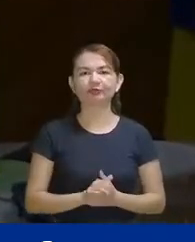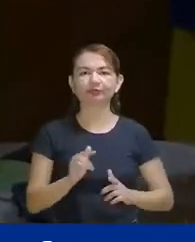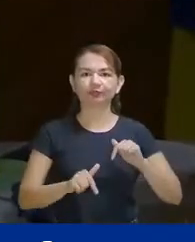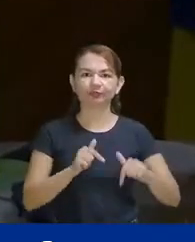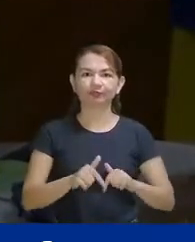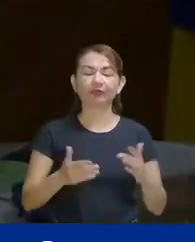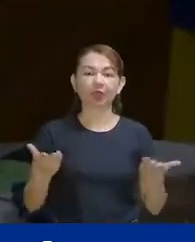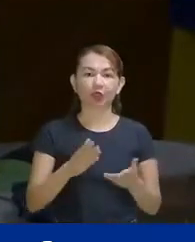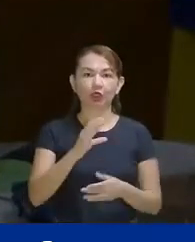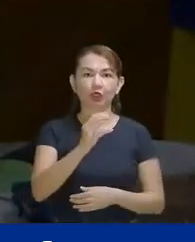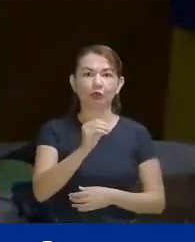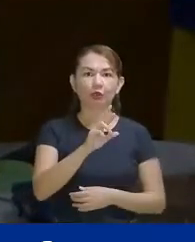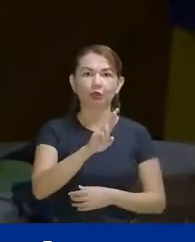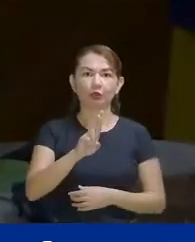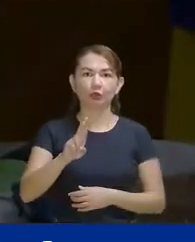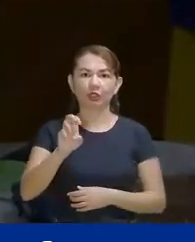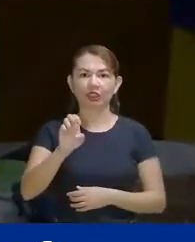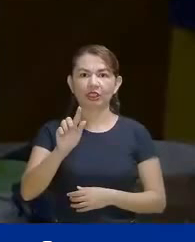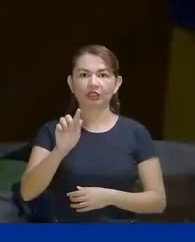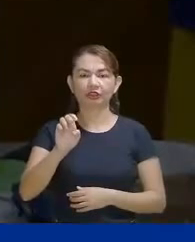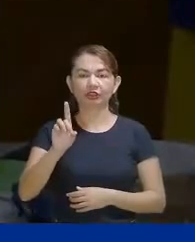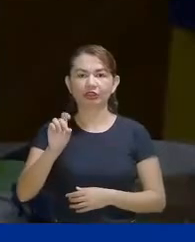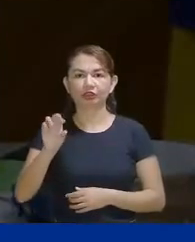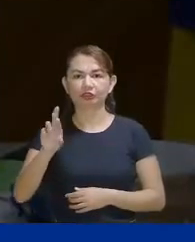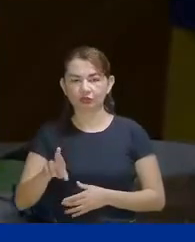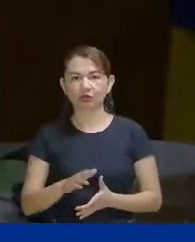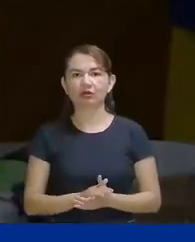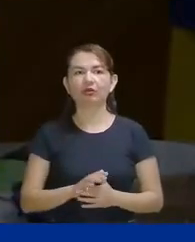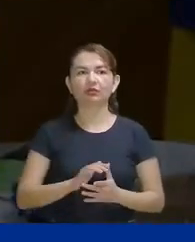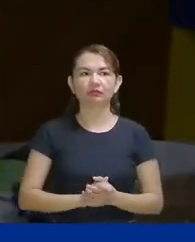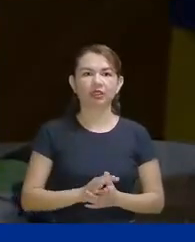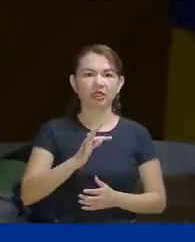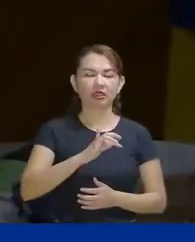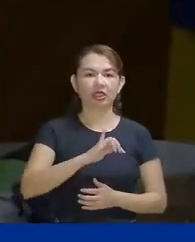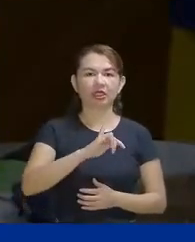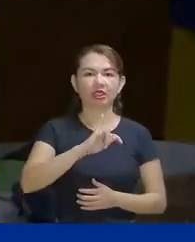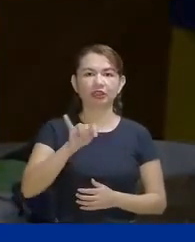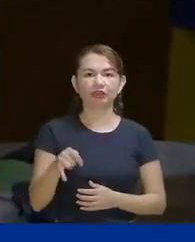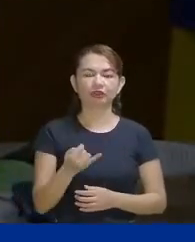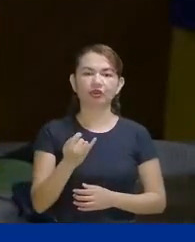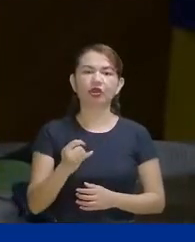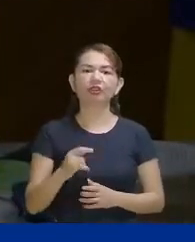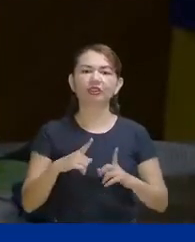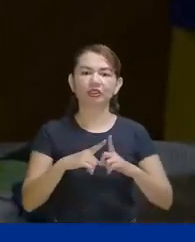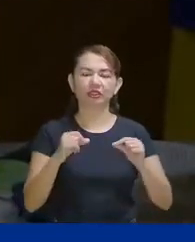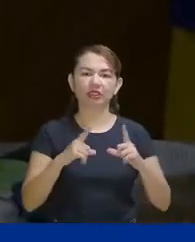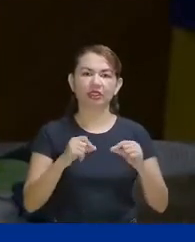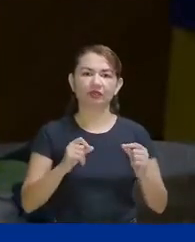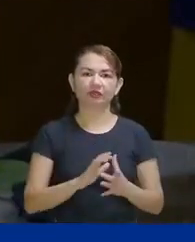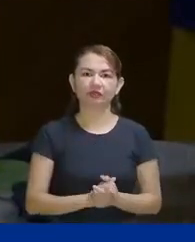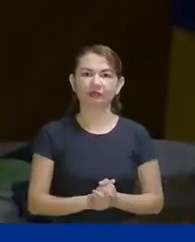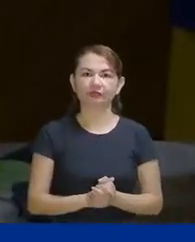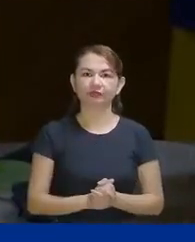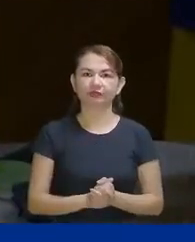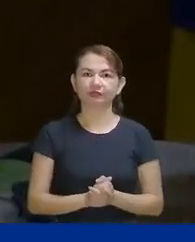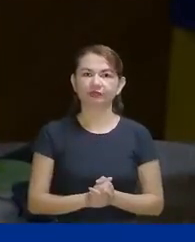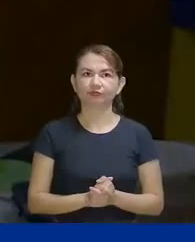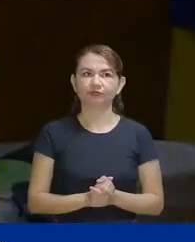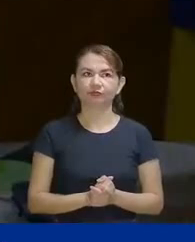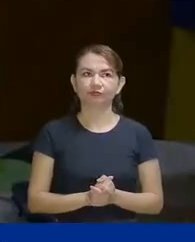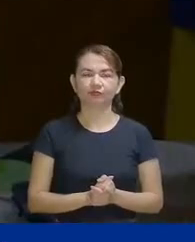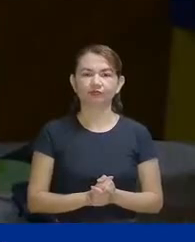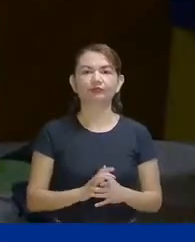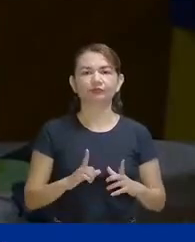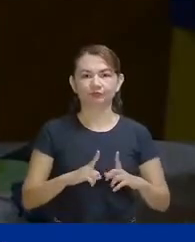ele é corregedor da Justiça, do Tribunal de Justiça do Estado, do DF, do Distrito Federal, aliás, do Estado não,